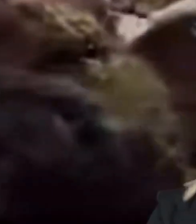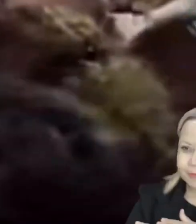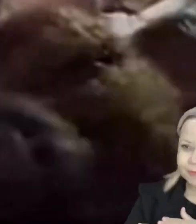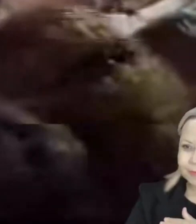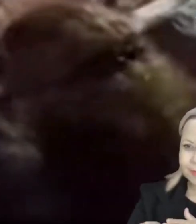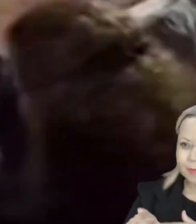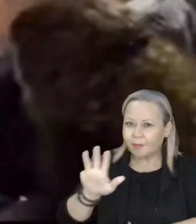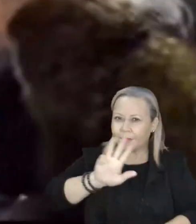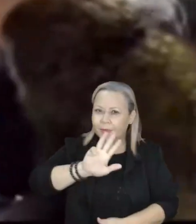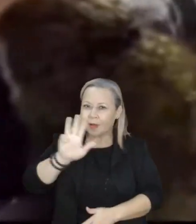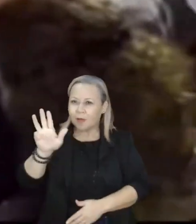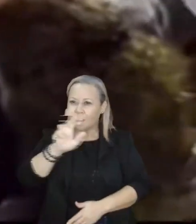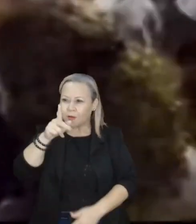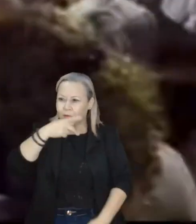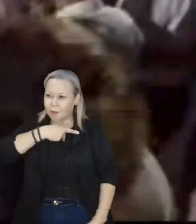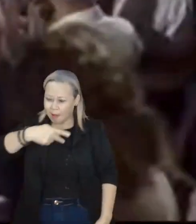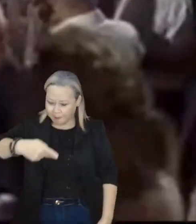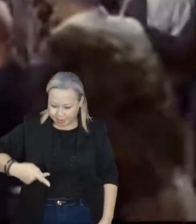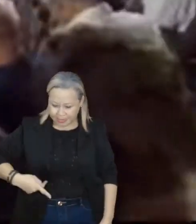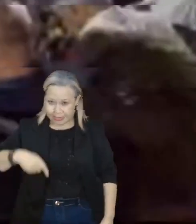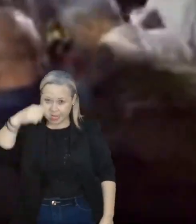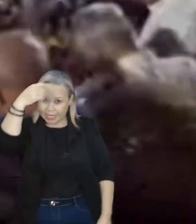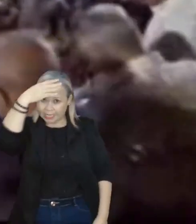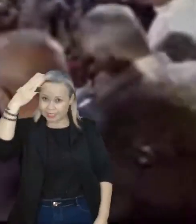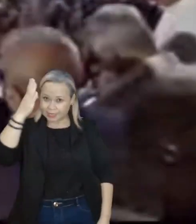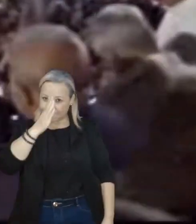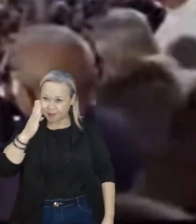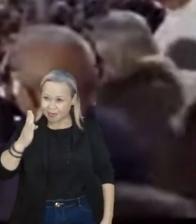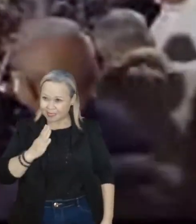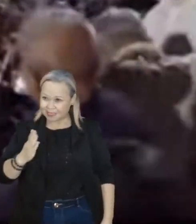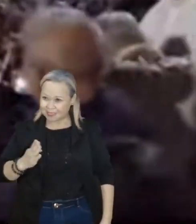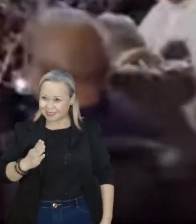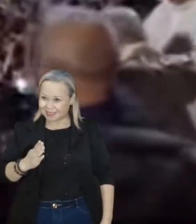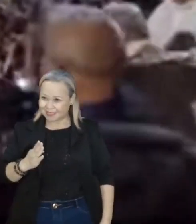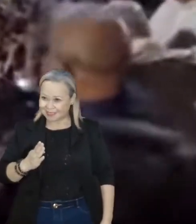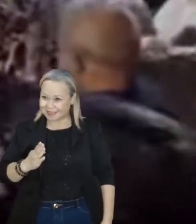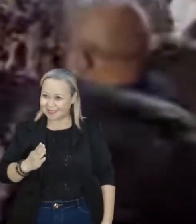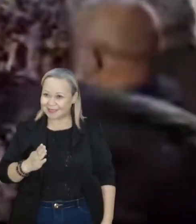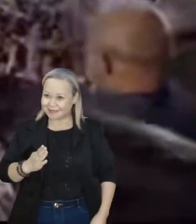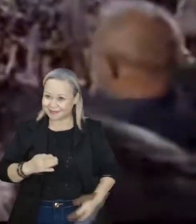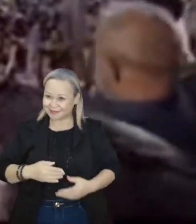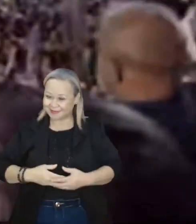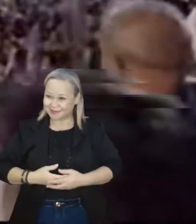Lula é presidente do Brasil!